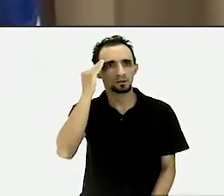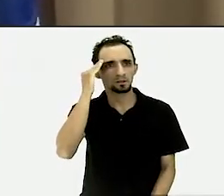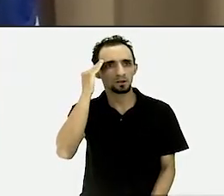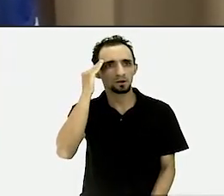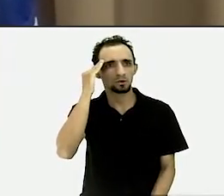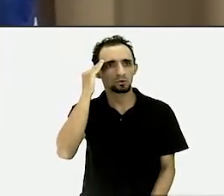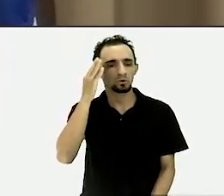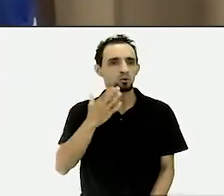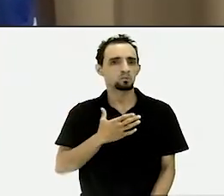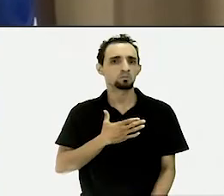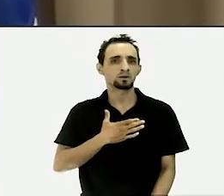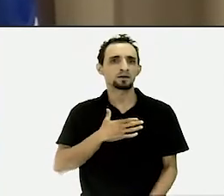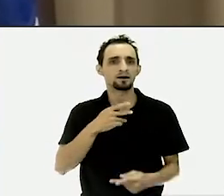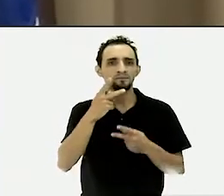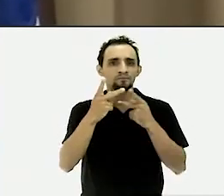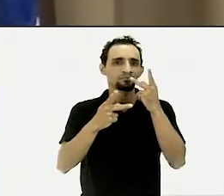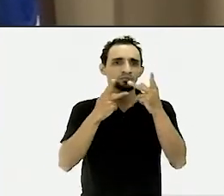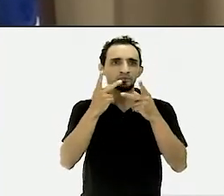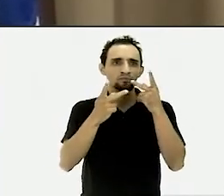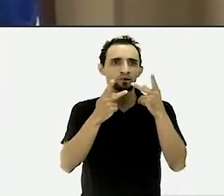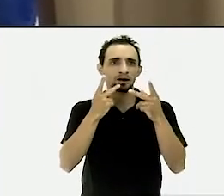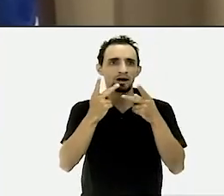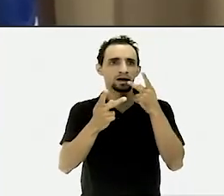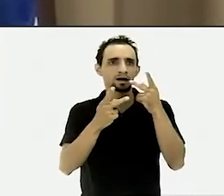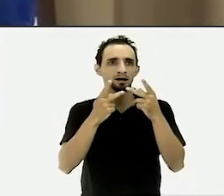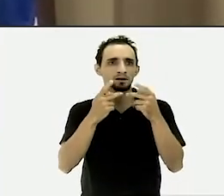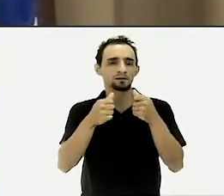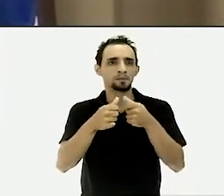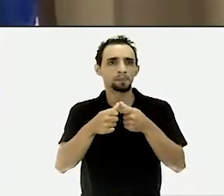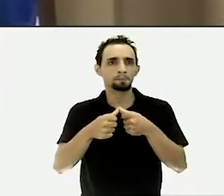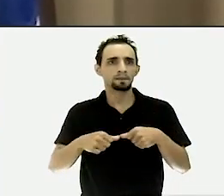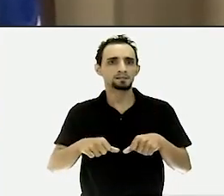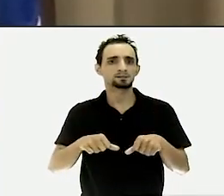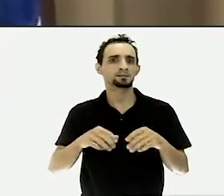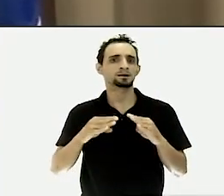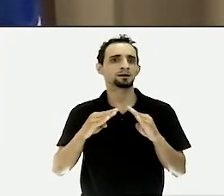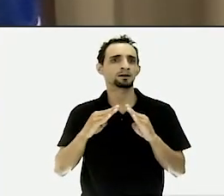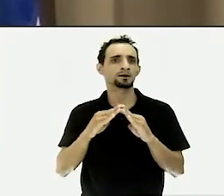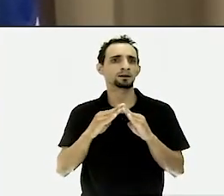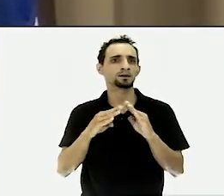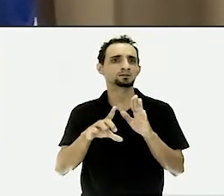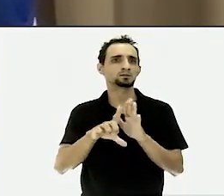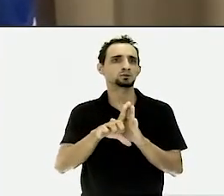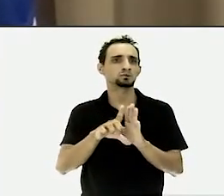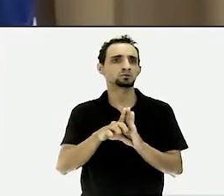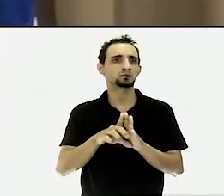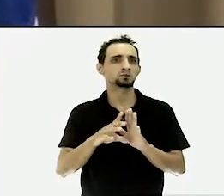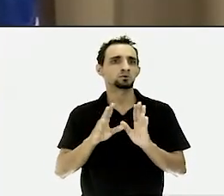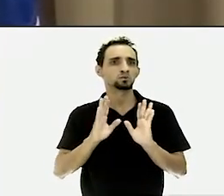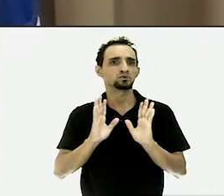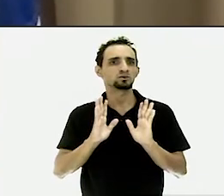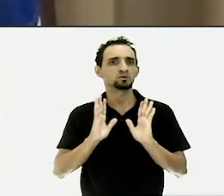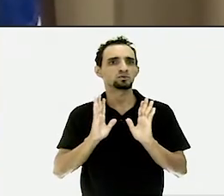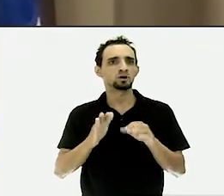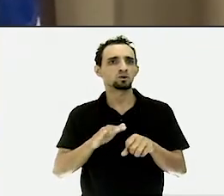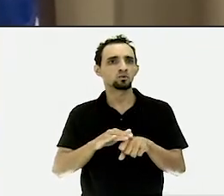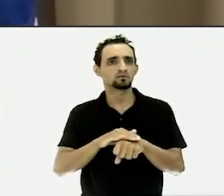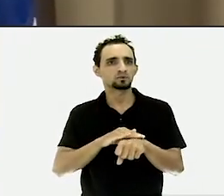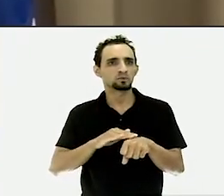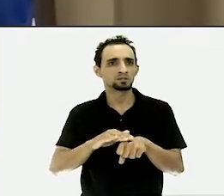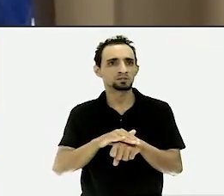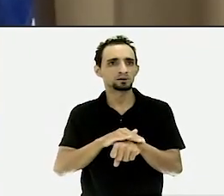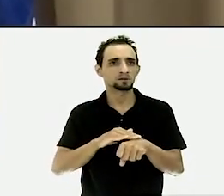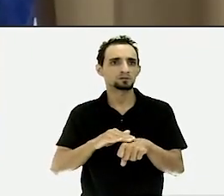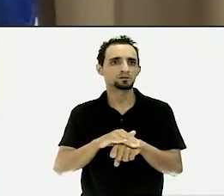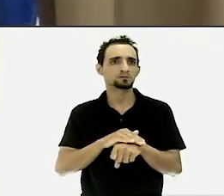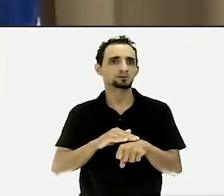que o meu discurso, o meu desabafo, eu fico à disposição. E quero conversar com o Marcos, que é o presidente da Câmara, para falar referente a